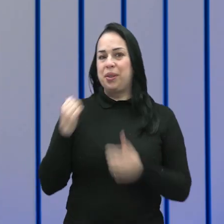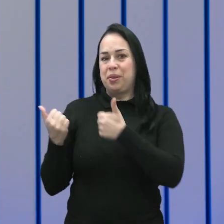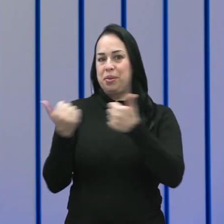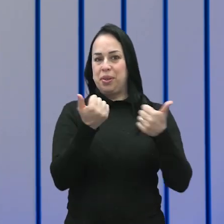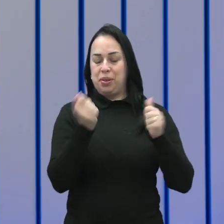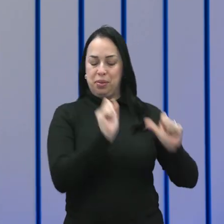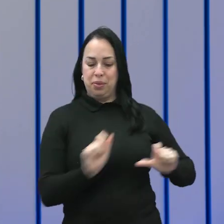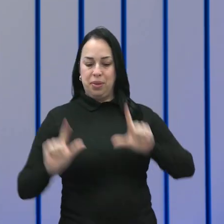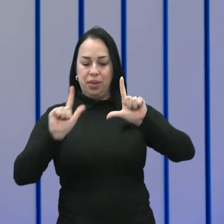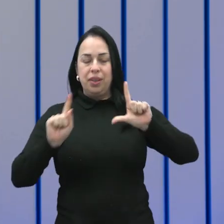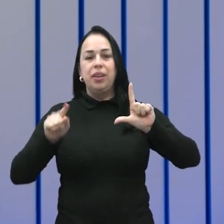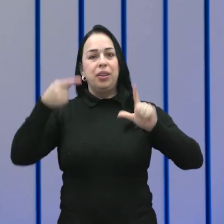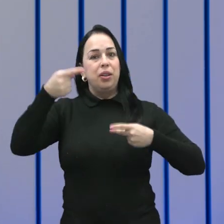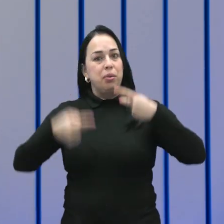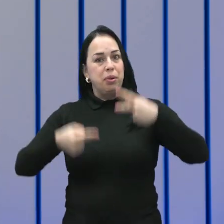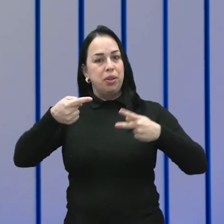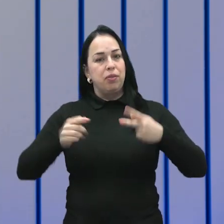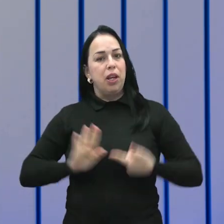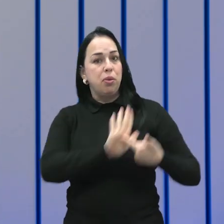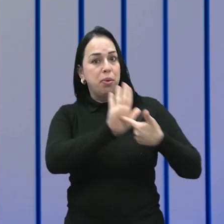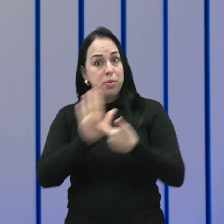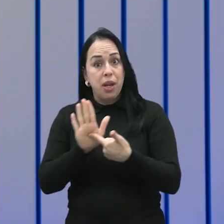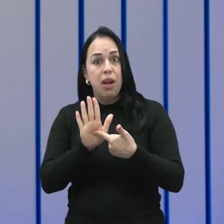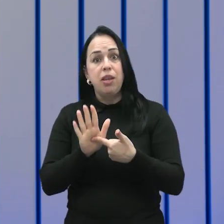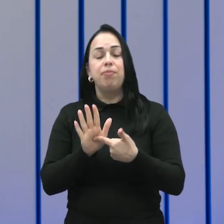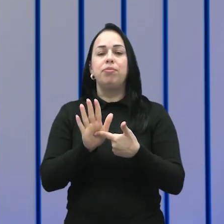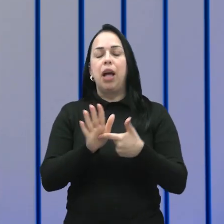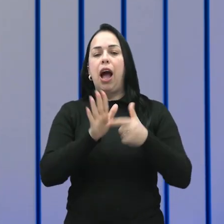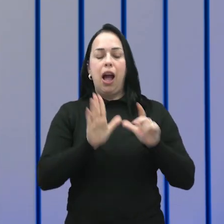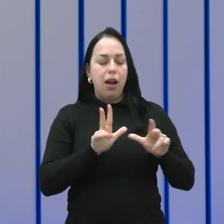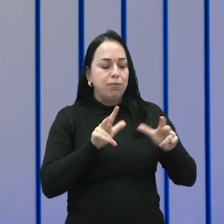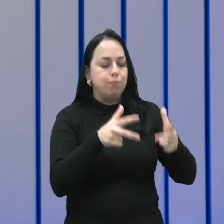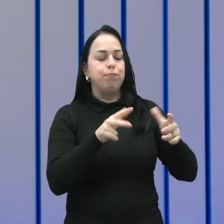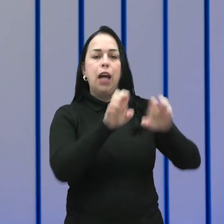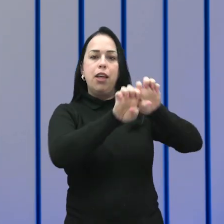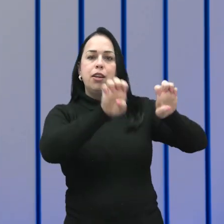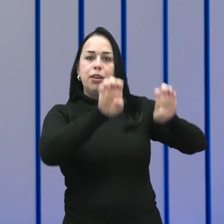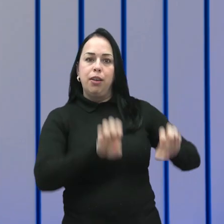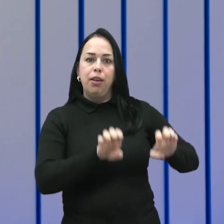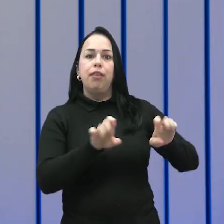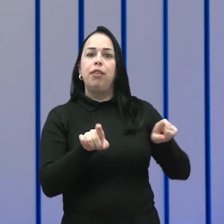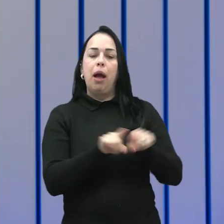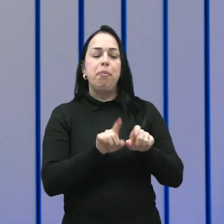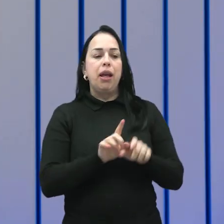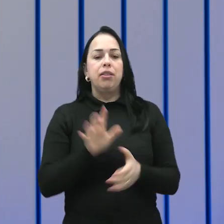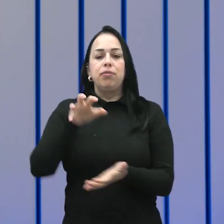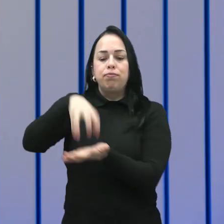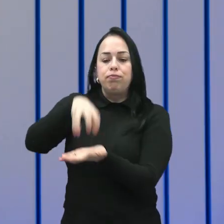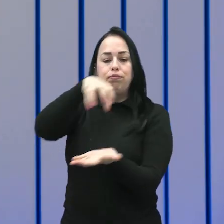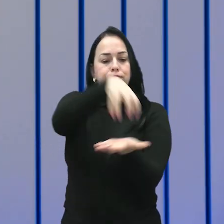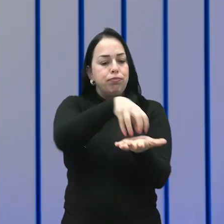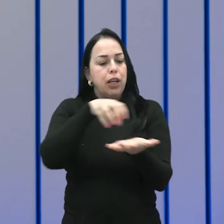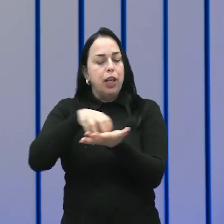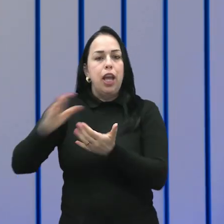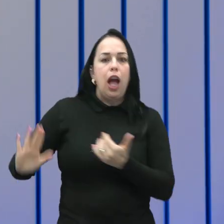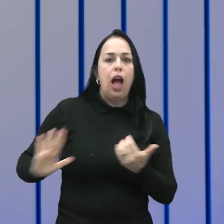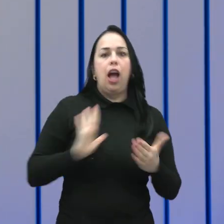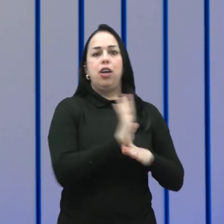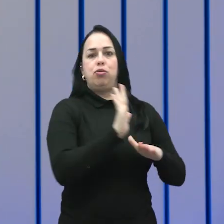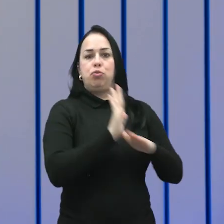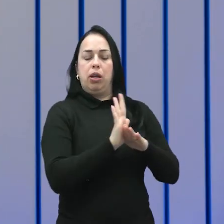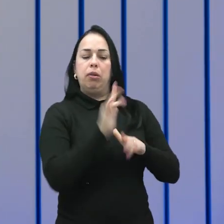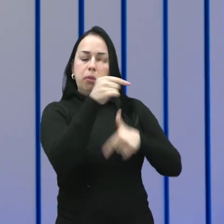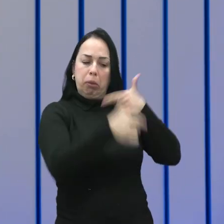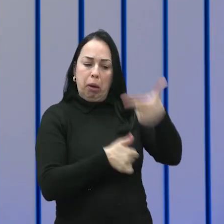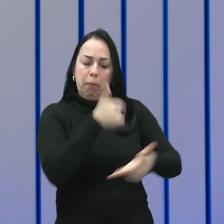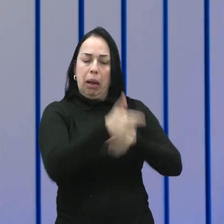Oi, tudo bom? O Sobre Política te convida a conhecer de perto a estrutura da Câmara e o apoio dos departamentos que permite o